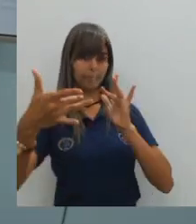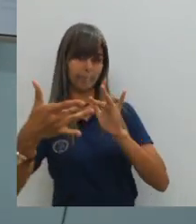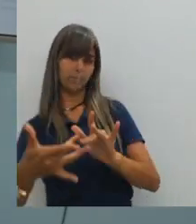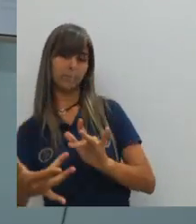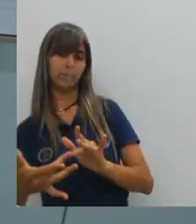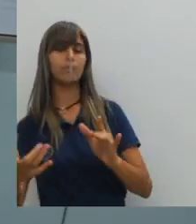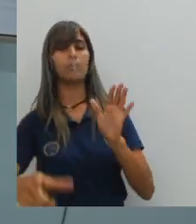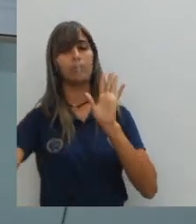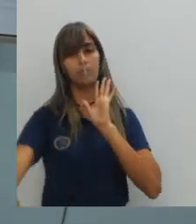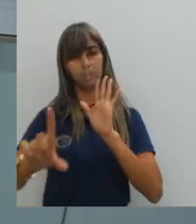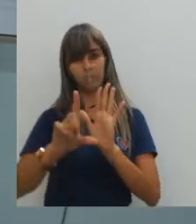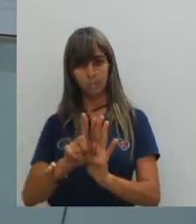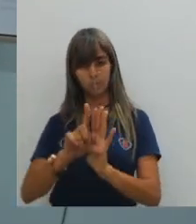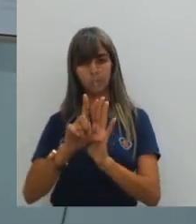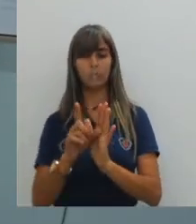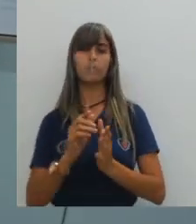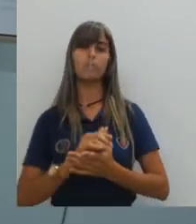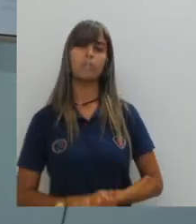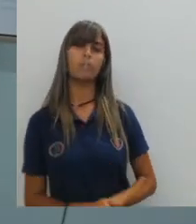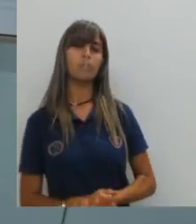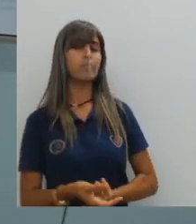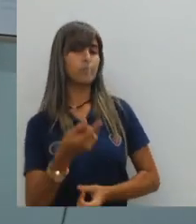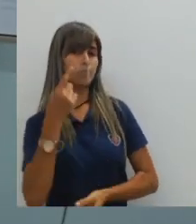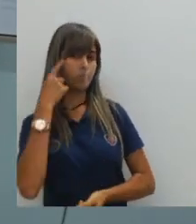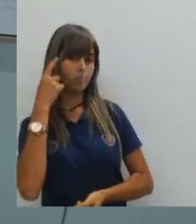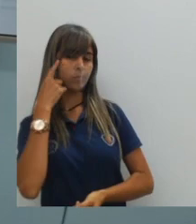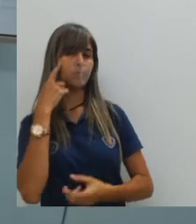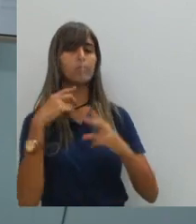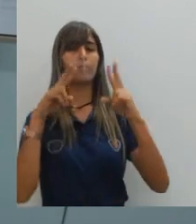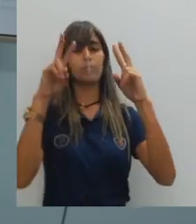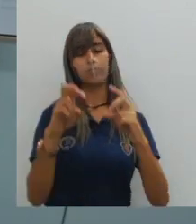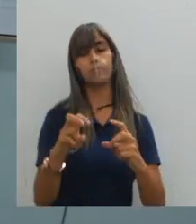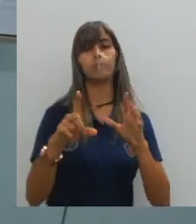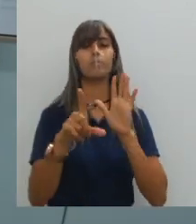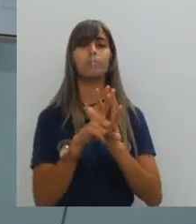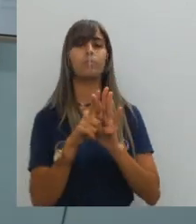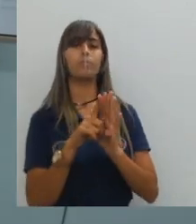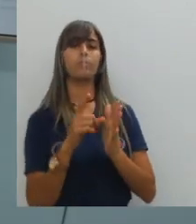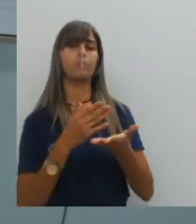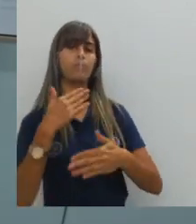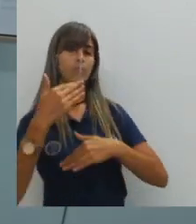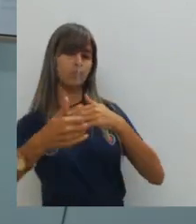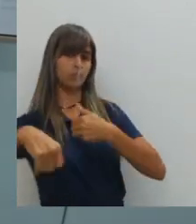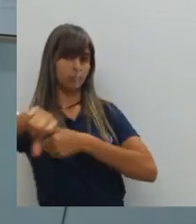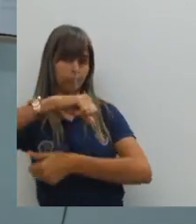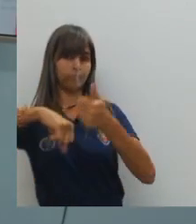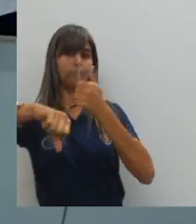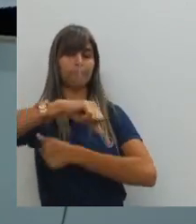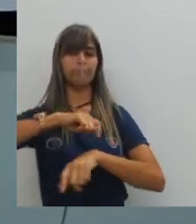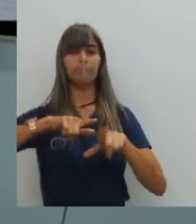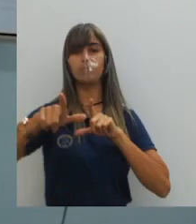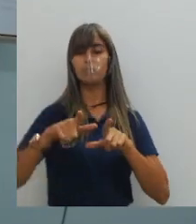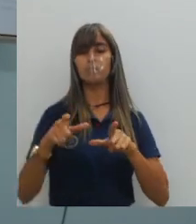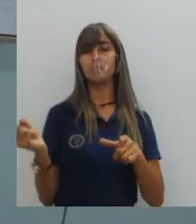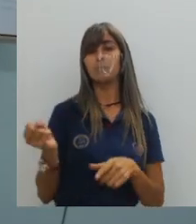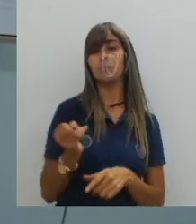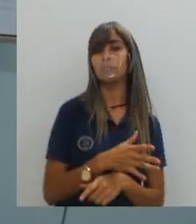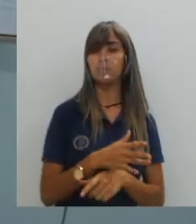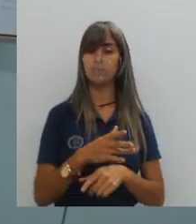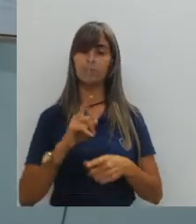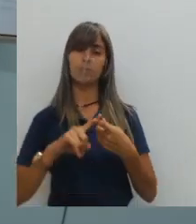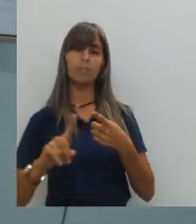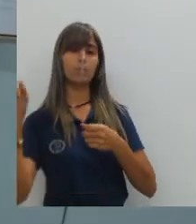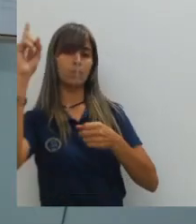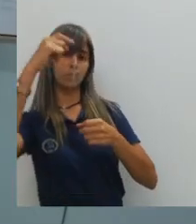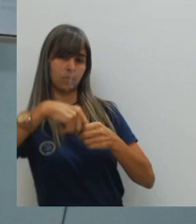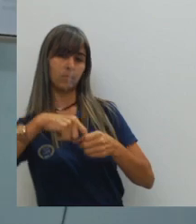leis do trabalho. E aí a gente tem que pensar nessa consolidação das leis de trabalho a partir da reforma trabalhista, que é bem recente, né? Mas vamos voltar